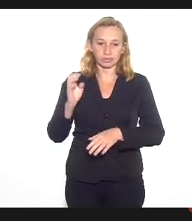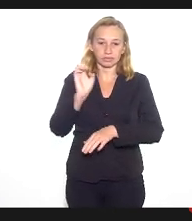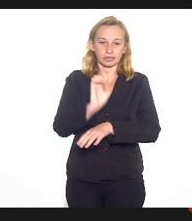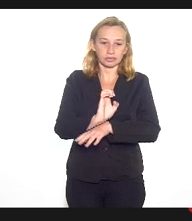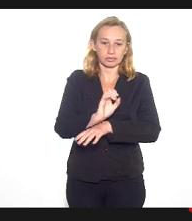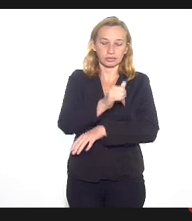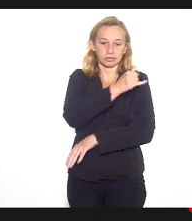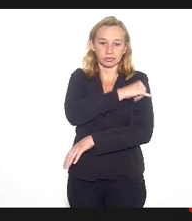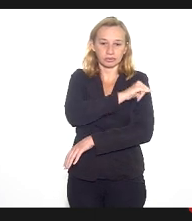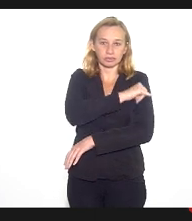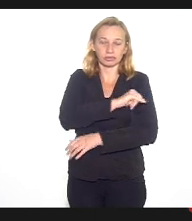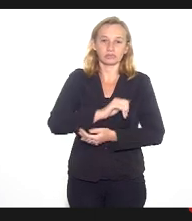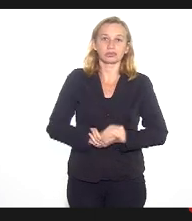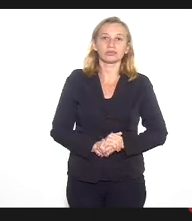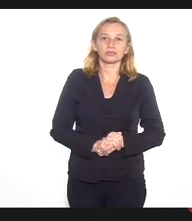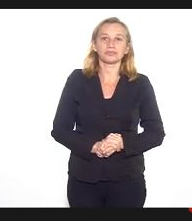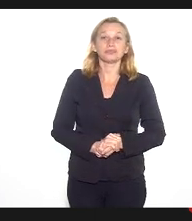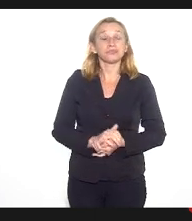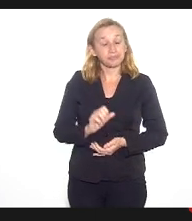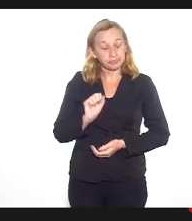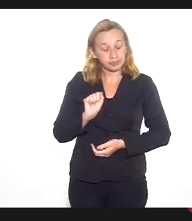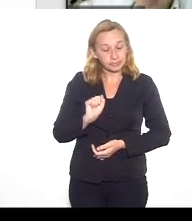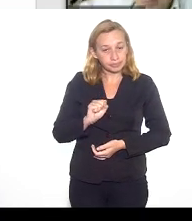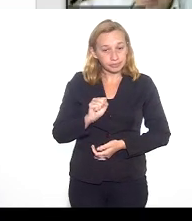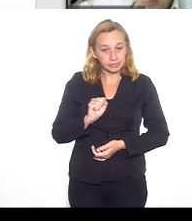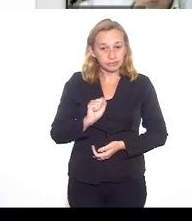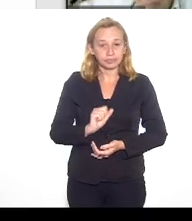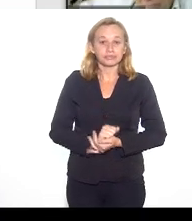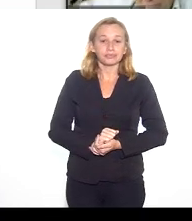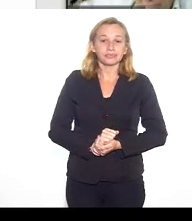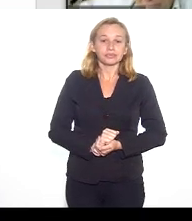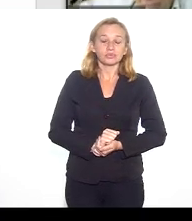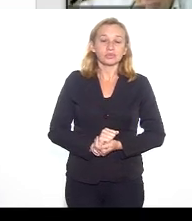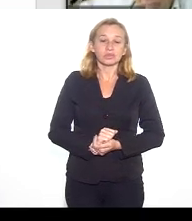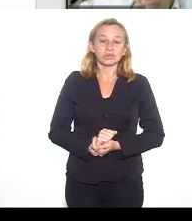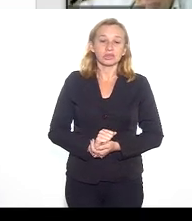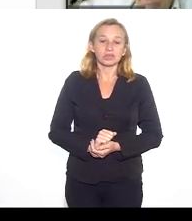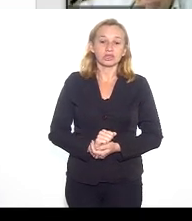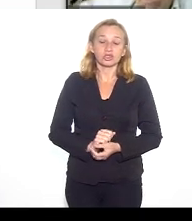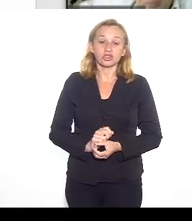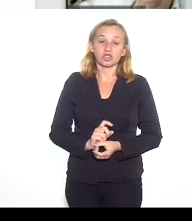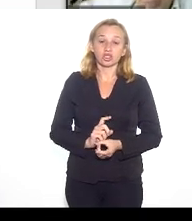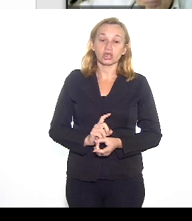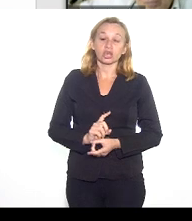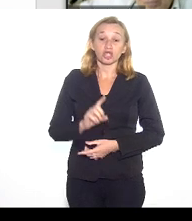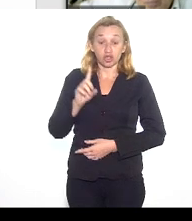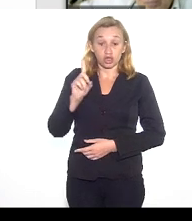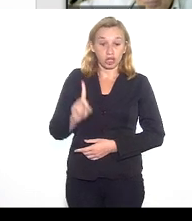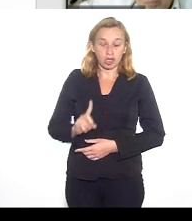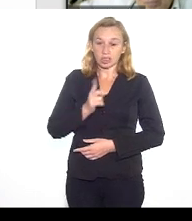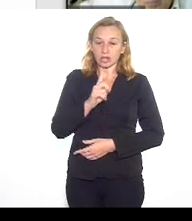Rio de Janeiro. Sim, então esse montante de direita não é da Petrogal, é de